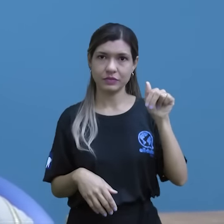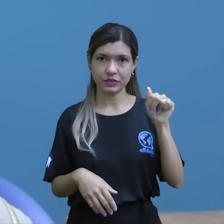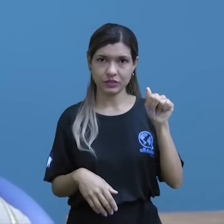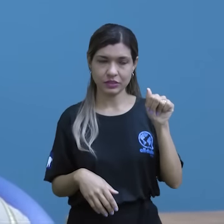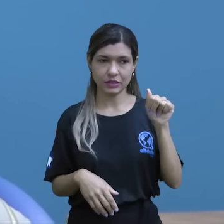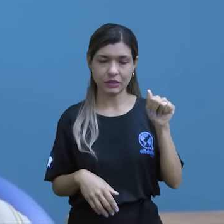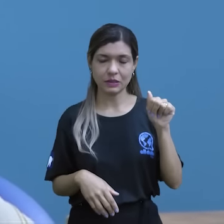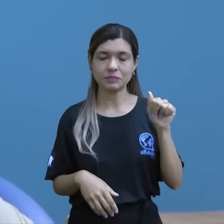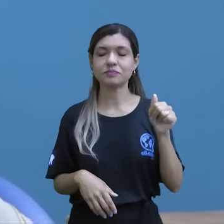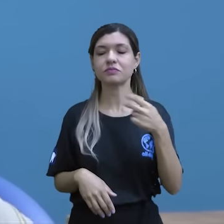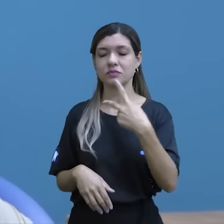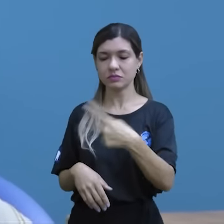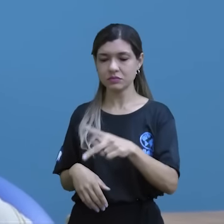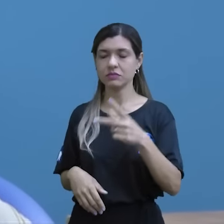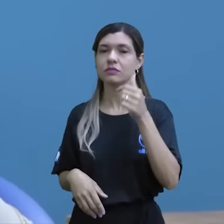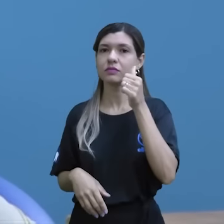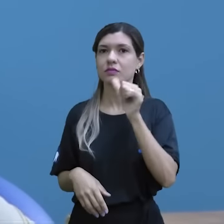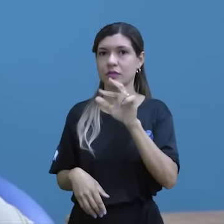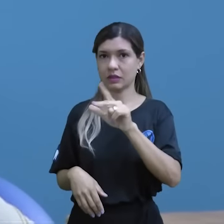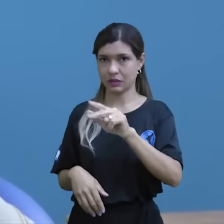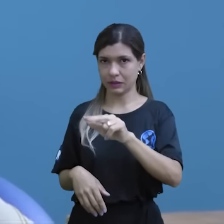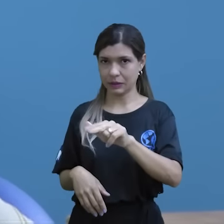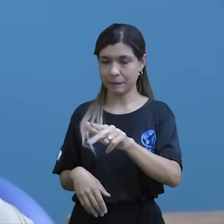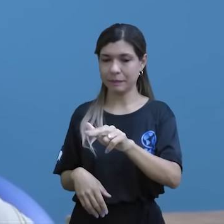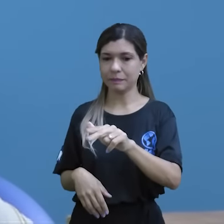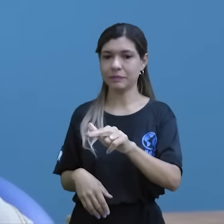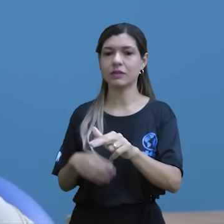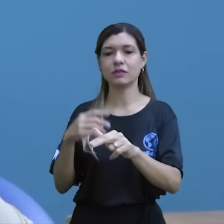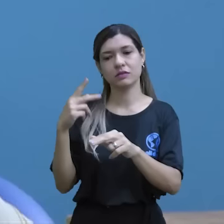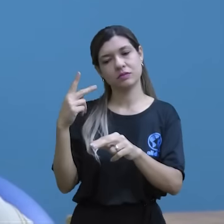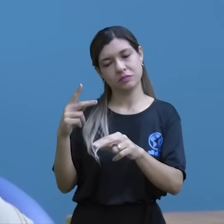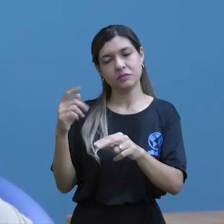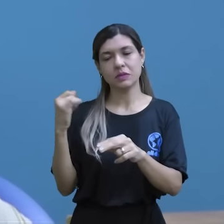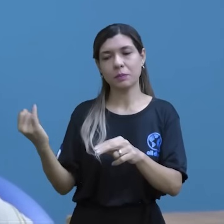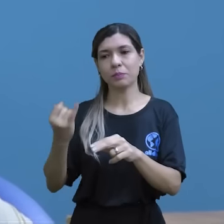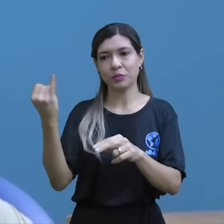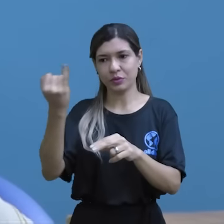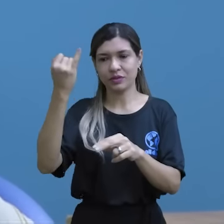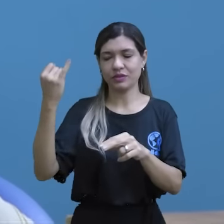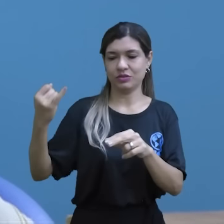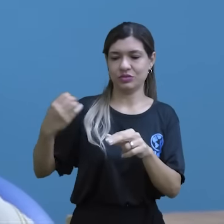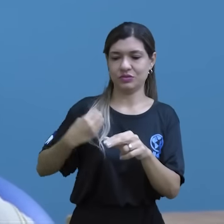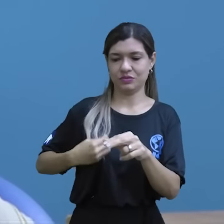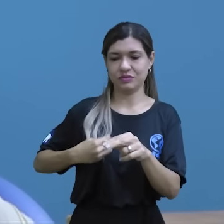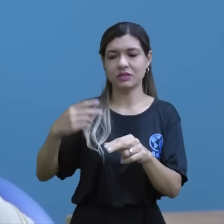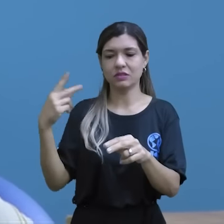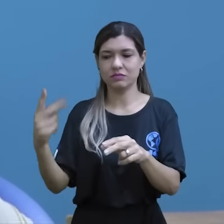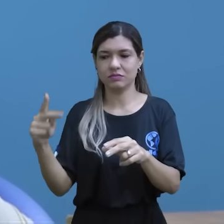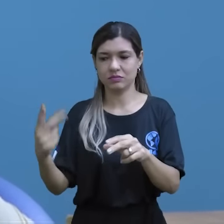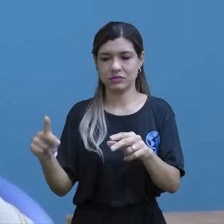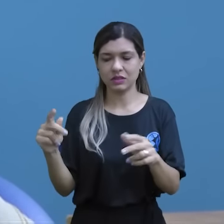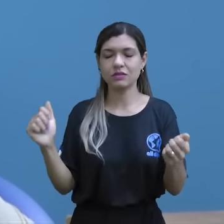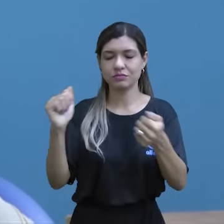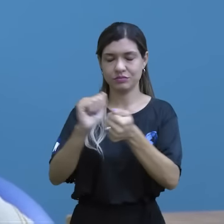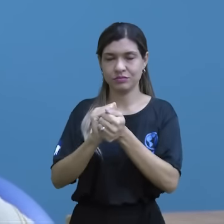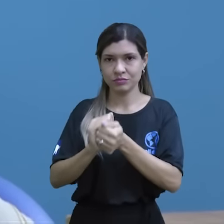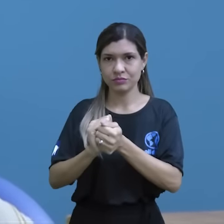a morrer. E eu escrevi esse último capítulo, que é um capítulo muito triste, né? Talvez o capítulo mais triste que eu já